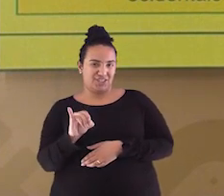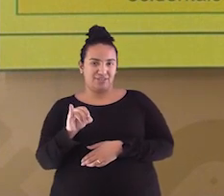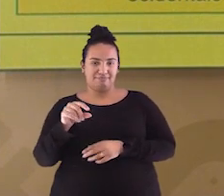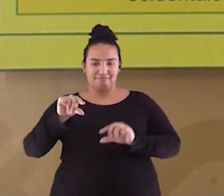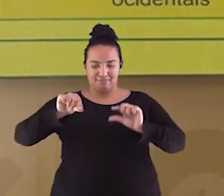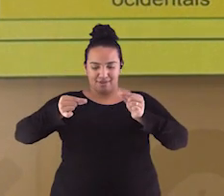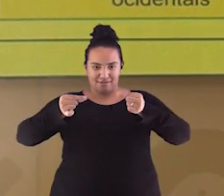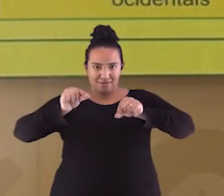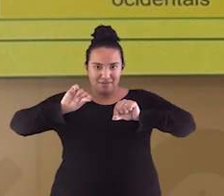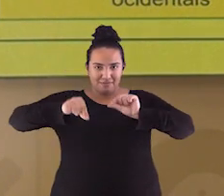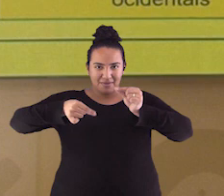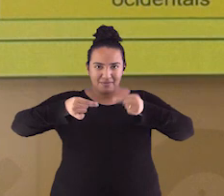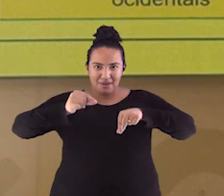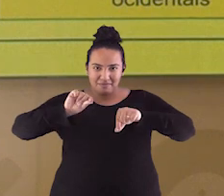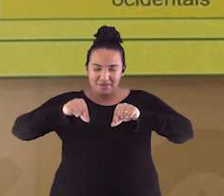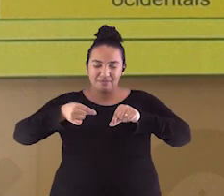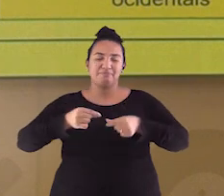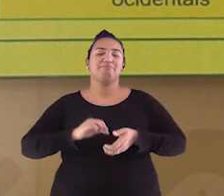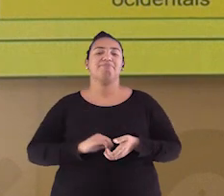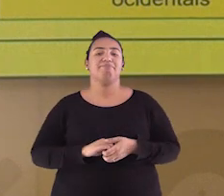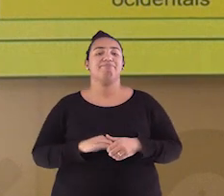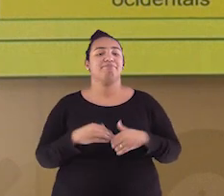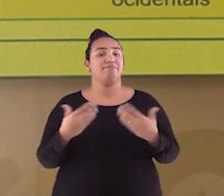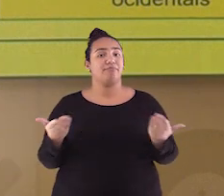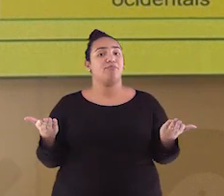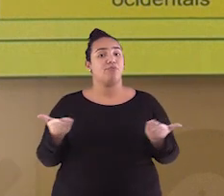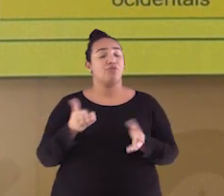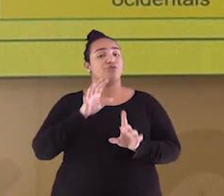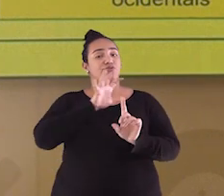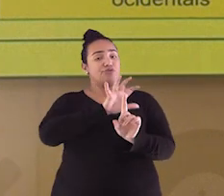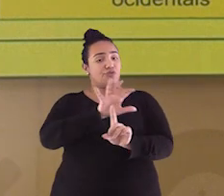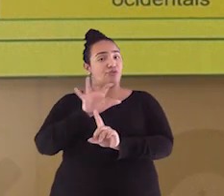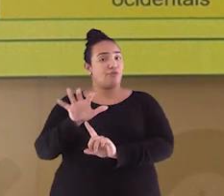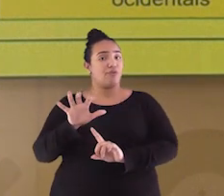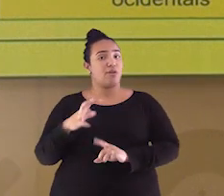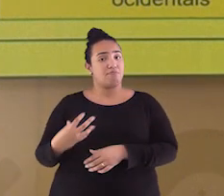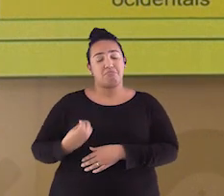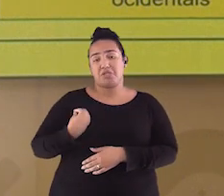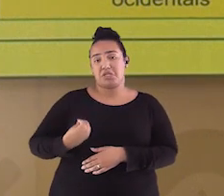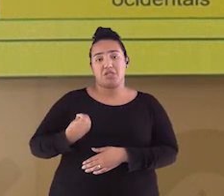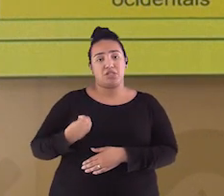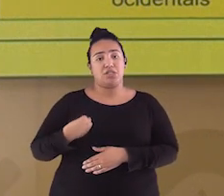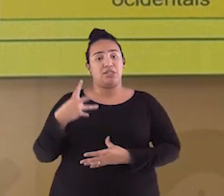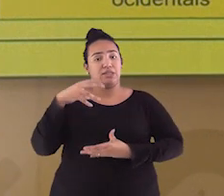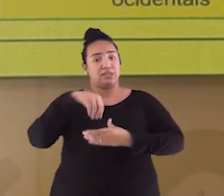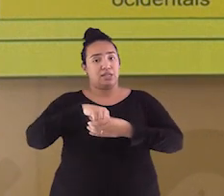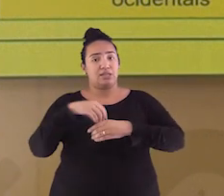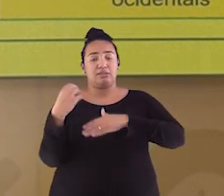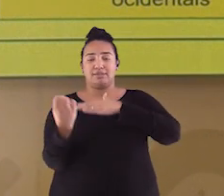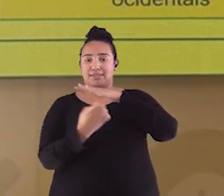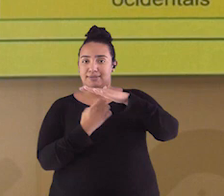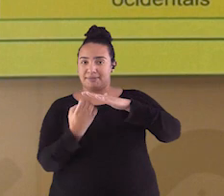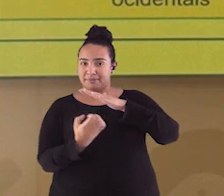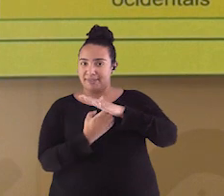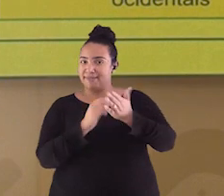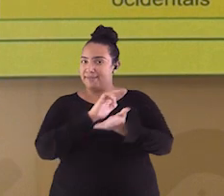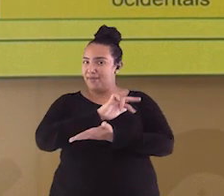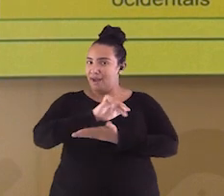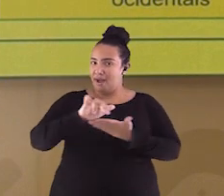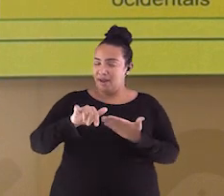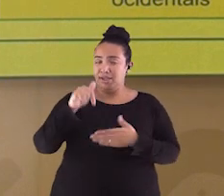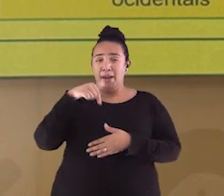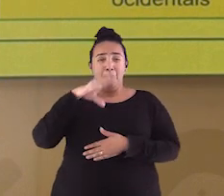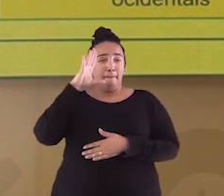talheres. Hoje em dia, essa influência está fortemente presente nas empresas transnacionais, que